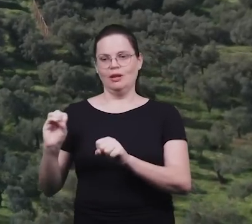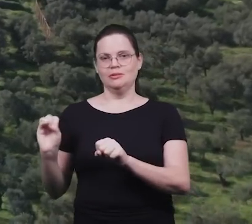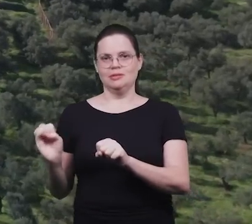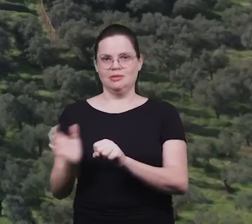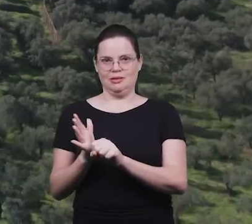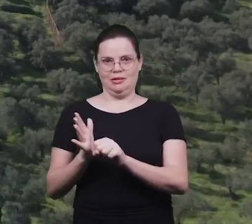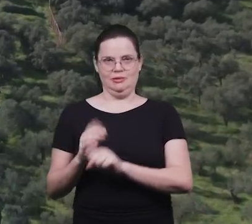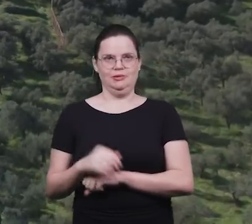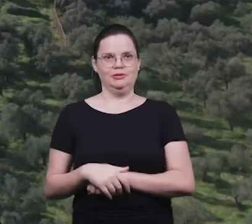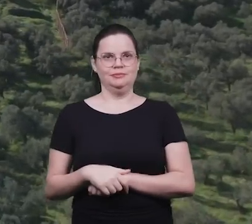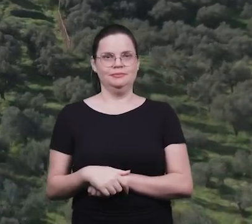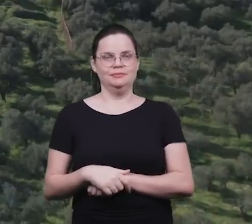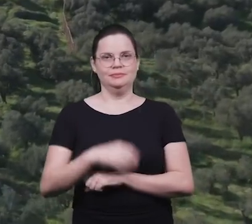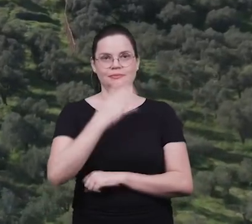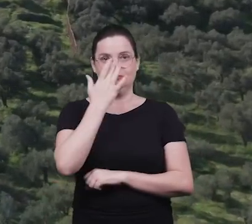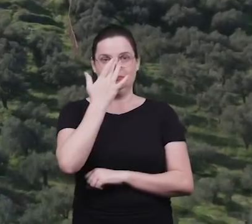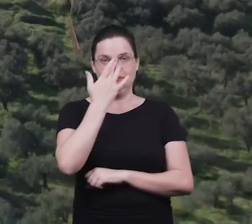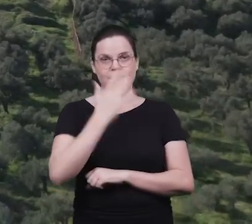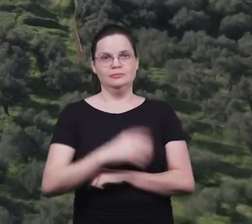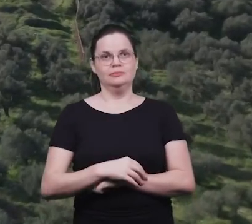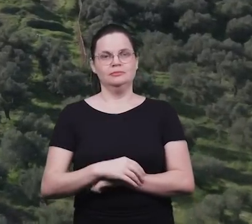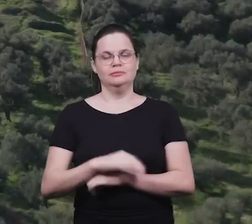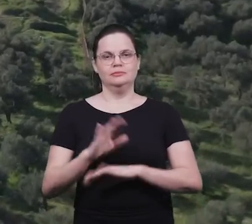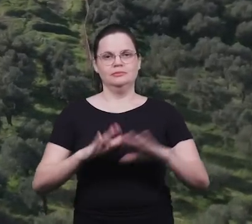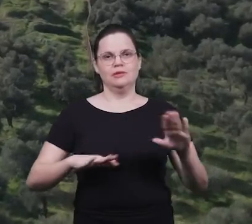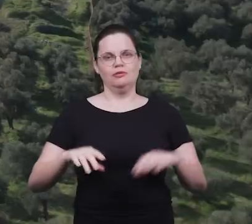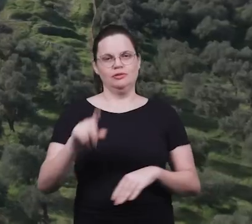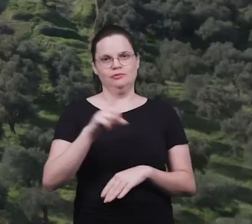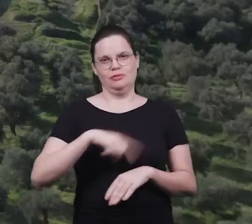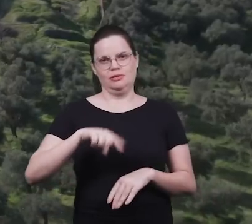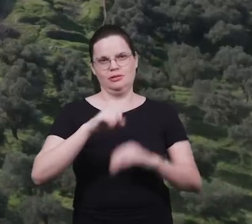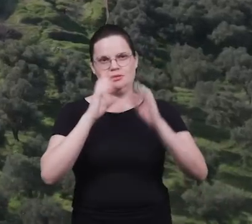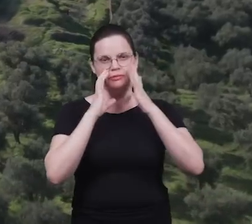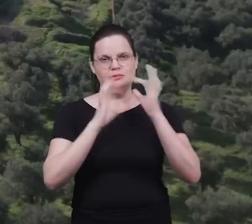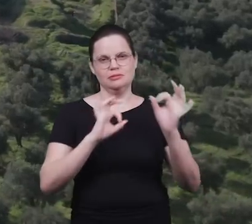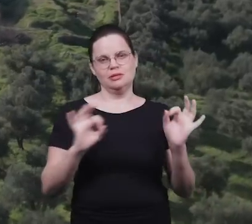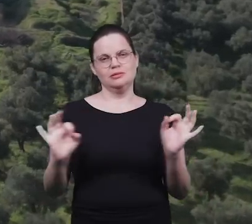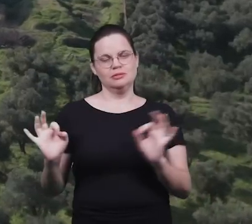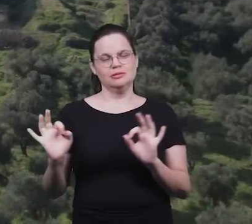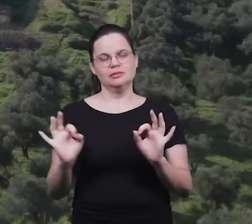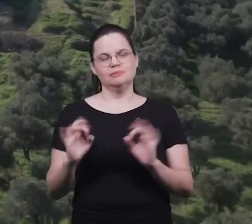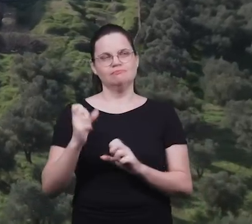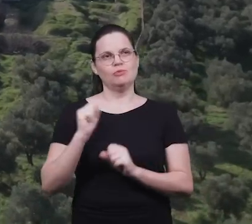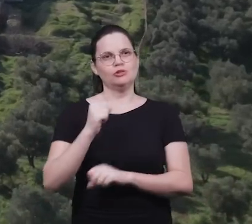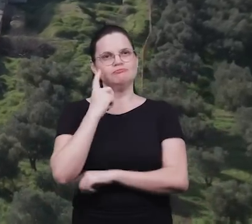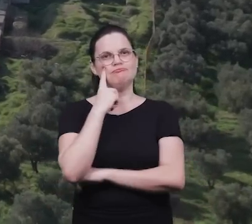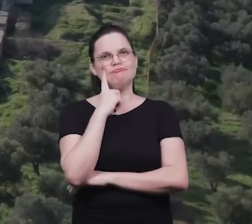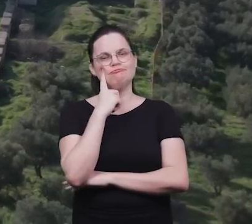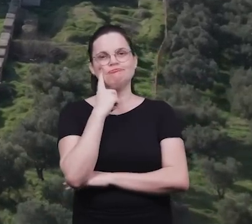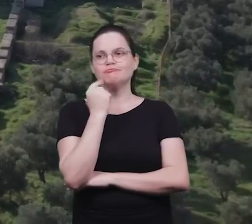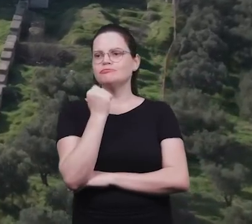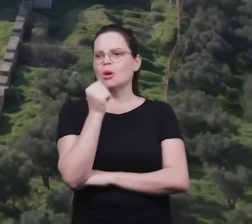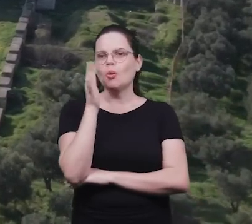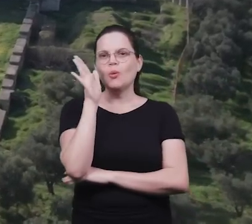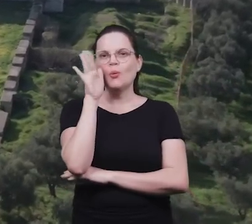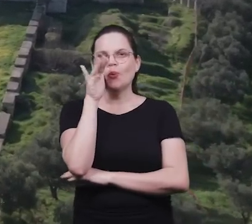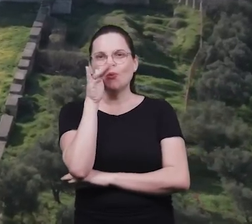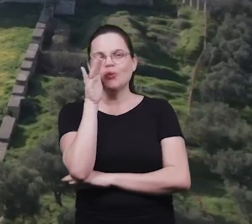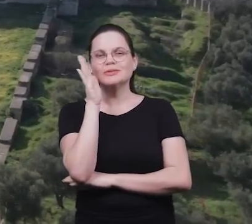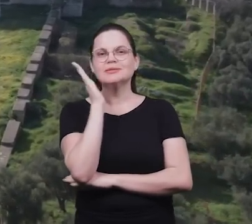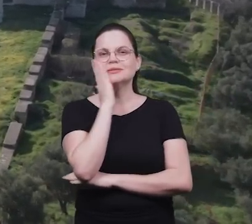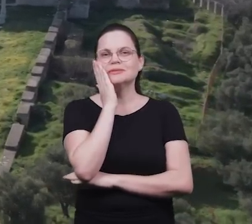nossos irmãos, nossos ouvintes estejam assim, curiosos em saber depois disso vai ter o